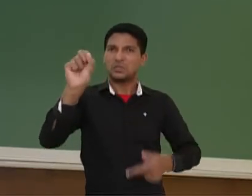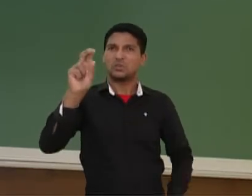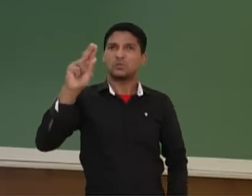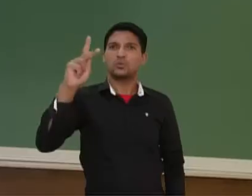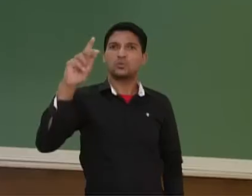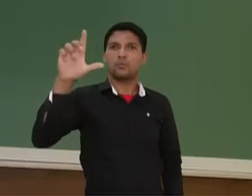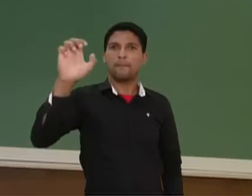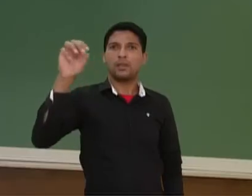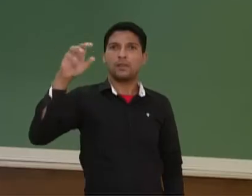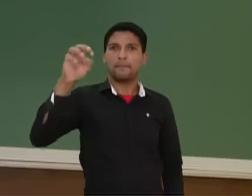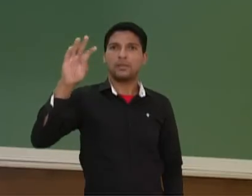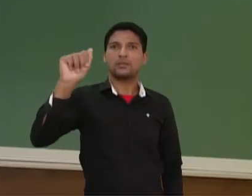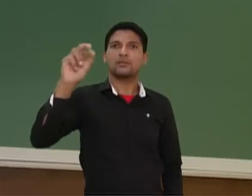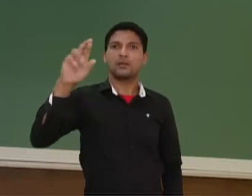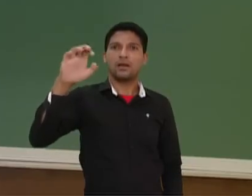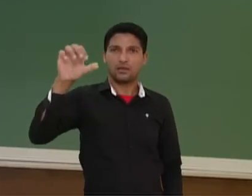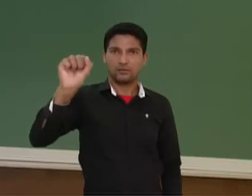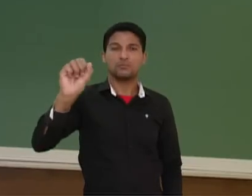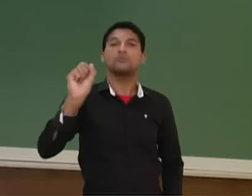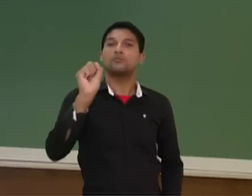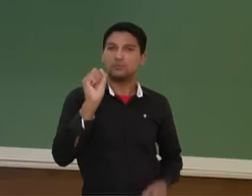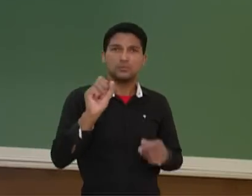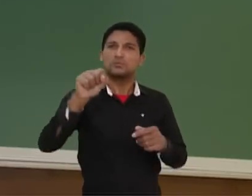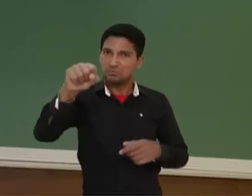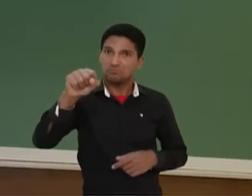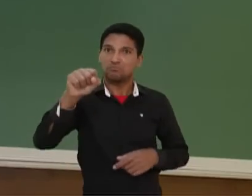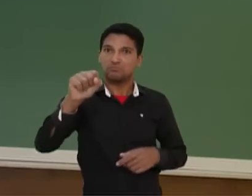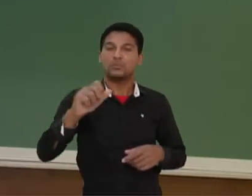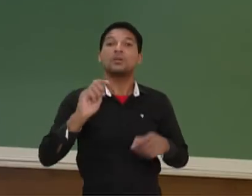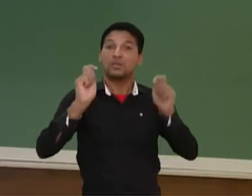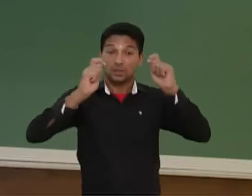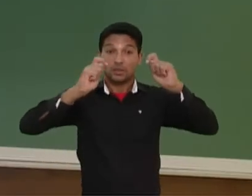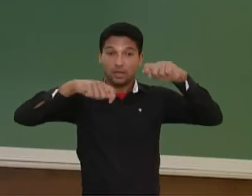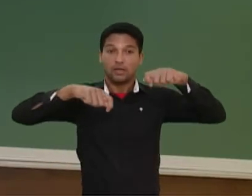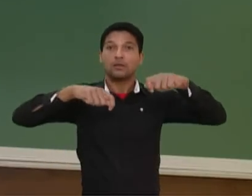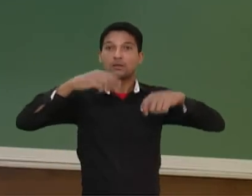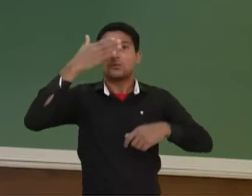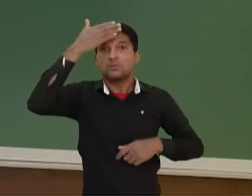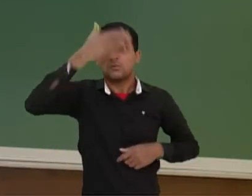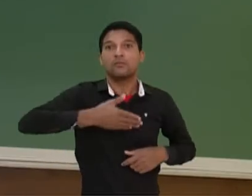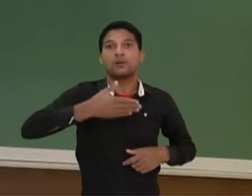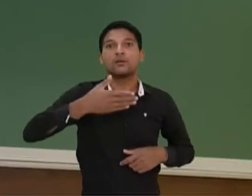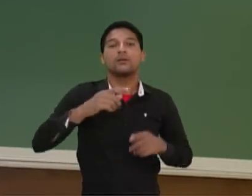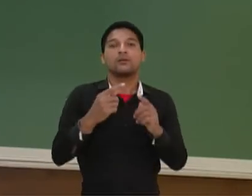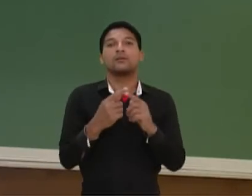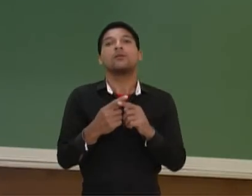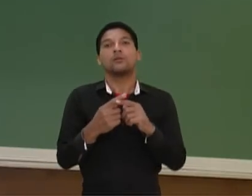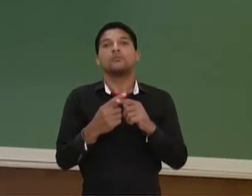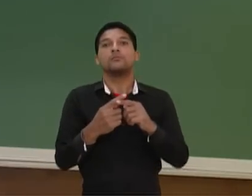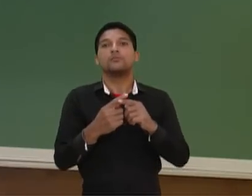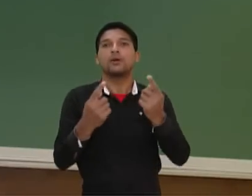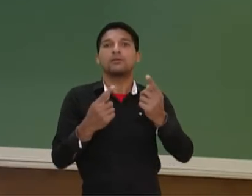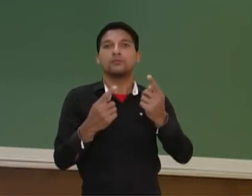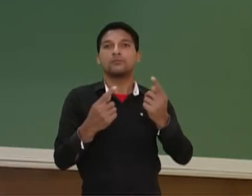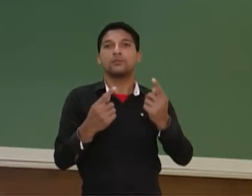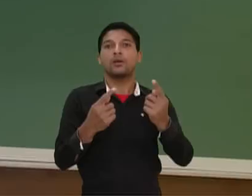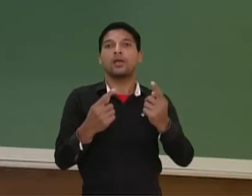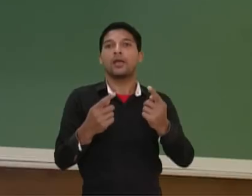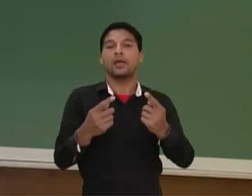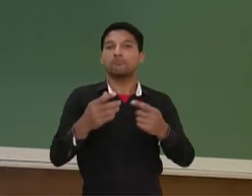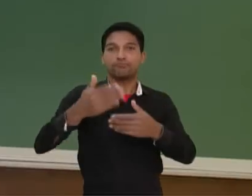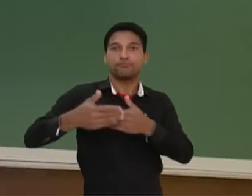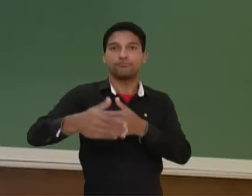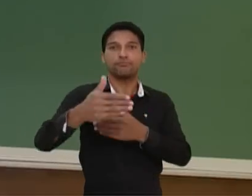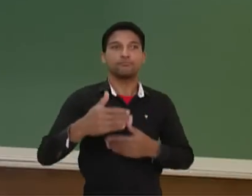suplementares? Posso dizer isso. Tem como provar? Tem como provar. Tá? Mas a gente vai fazer isso direto. Tá? Qual foi o argumento que eu usei para resolver